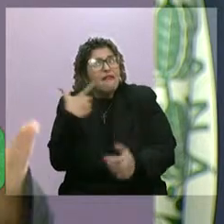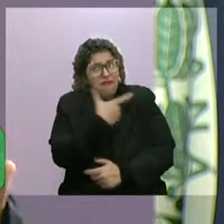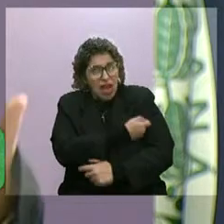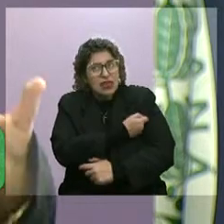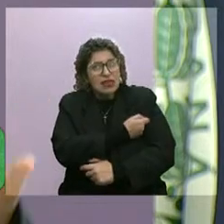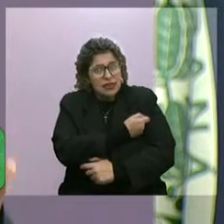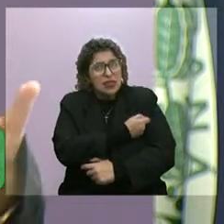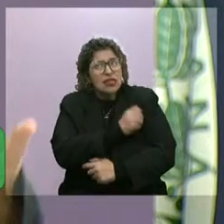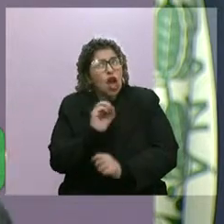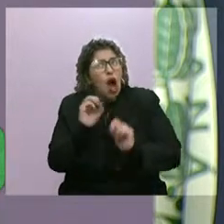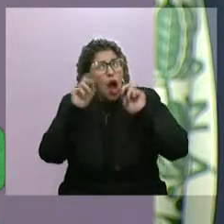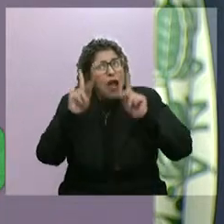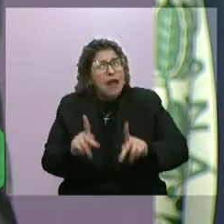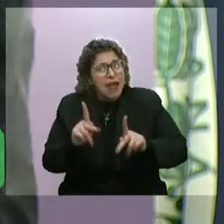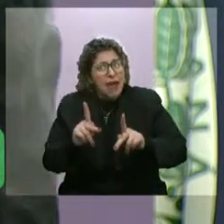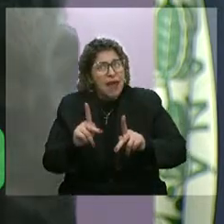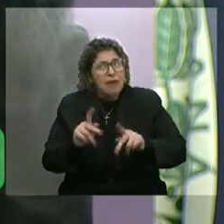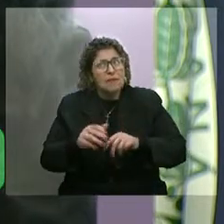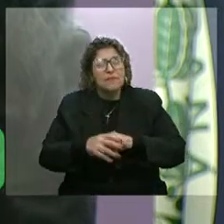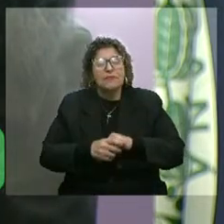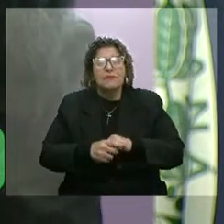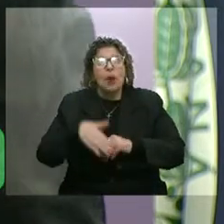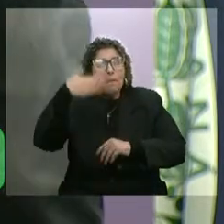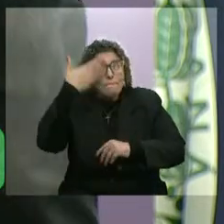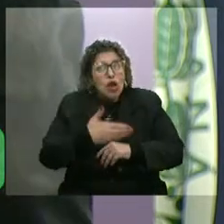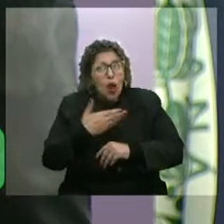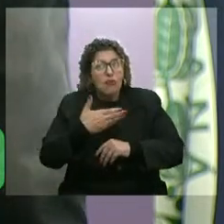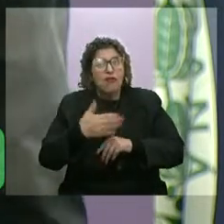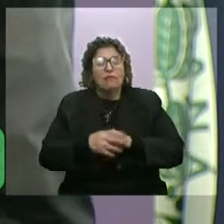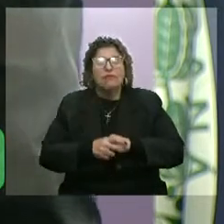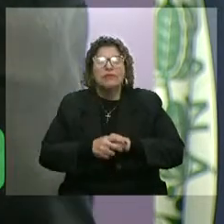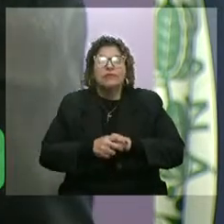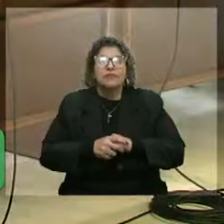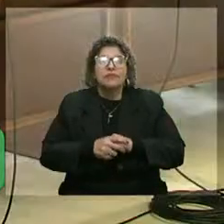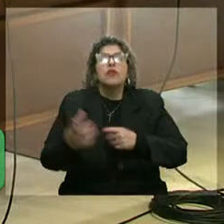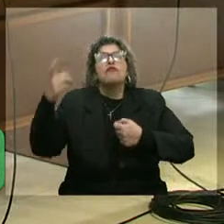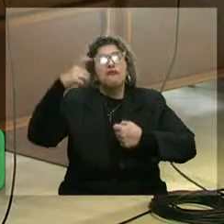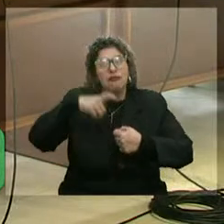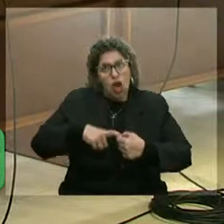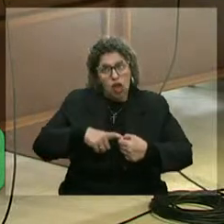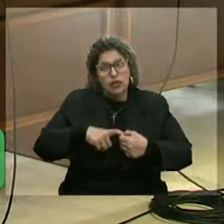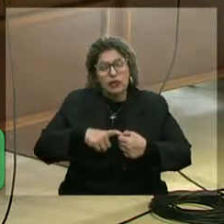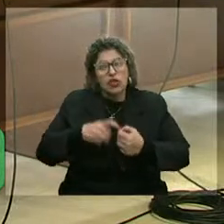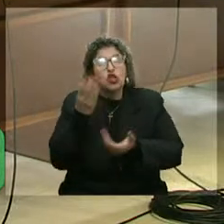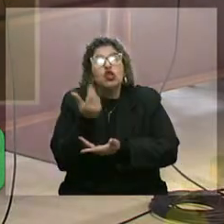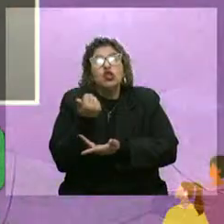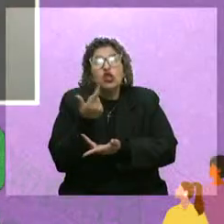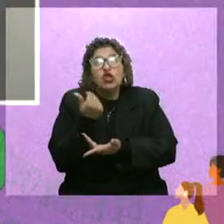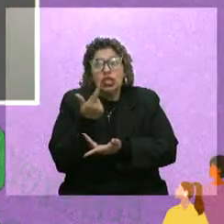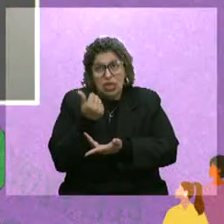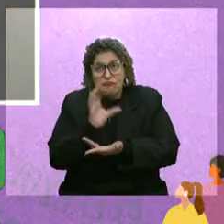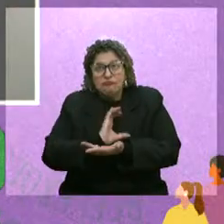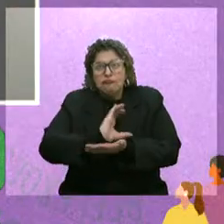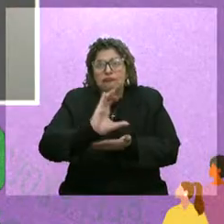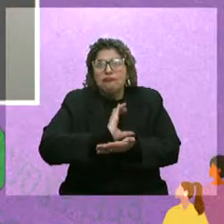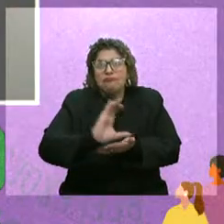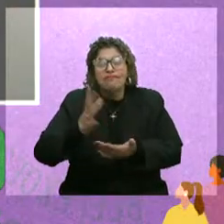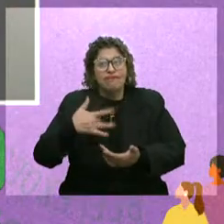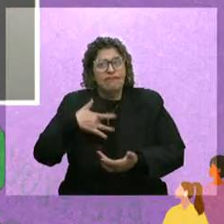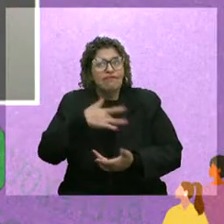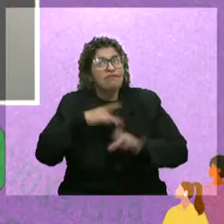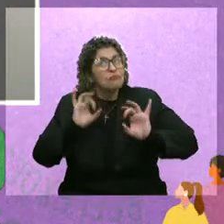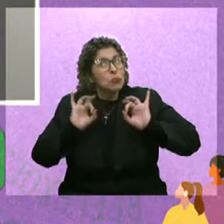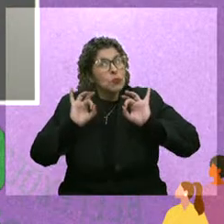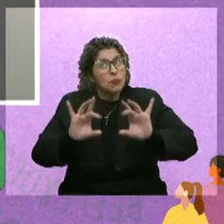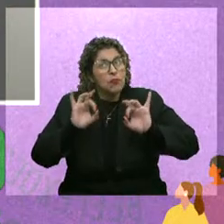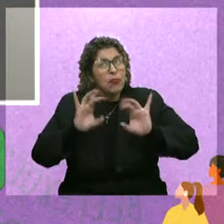precisa estar com a vacinação em dia. E depois, volta de novo os investimentos na saúde, em